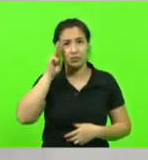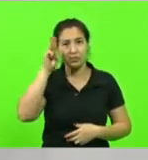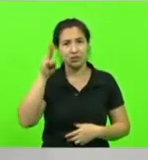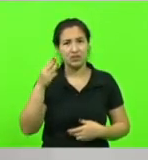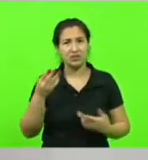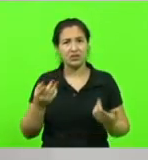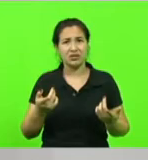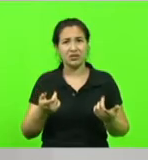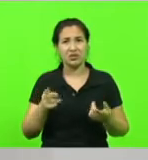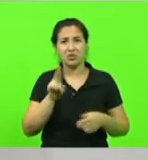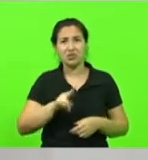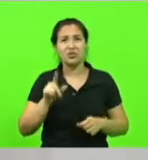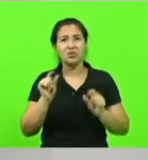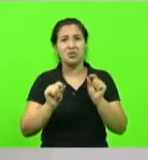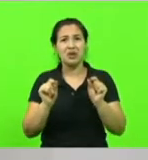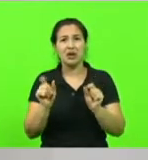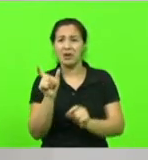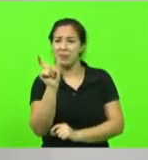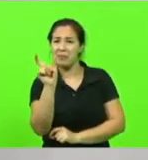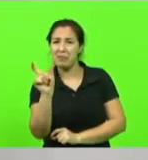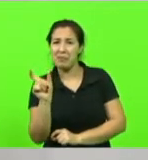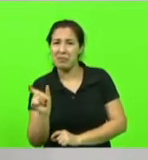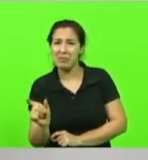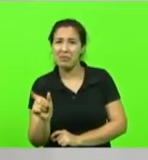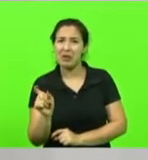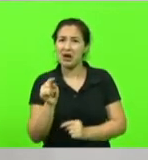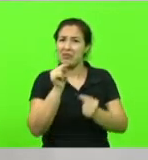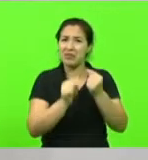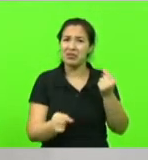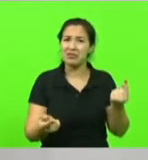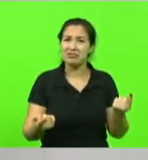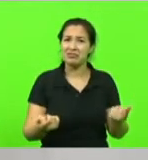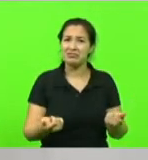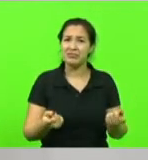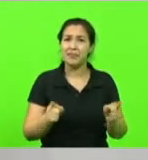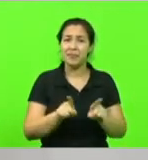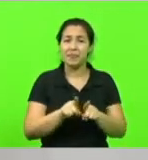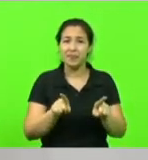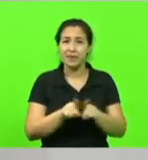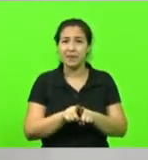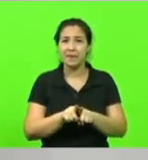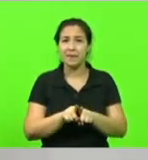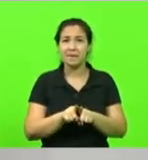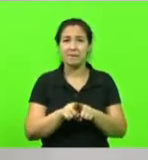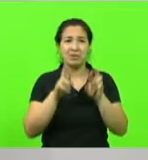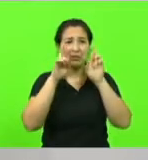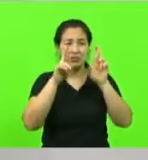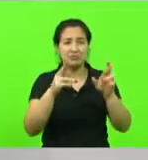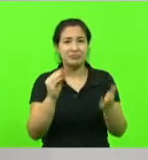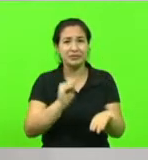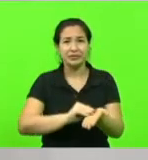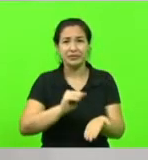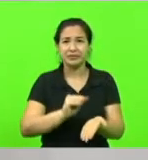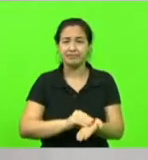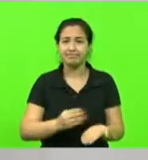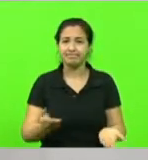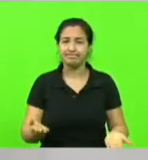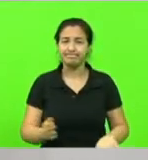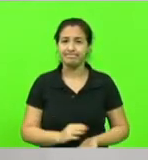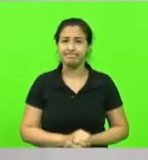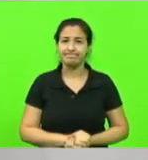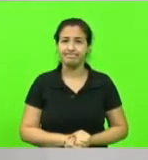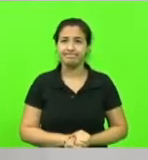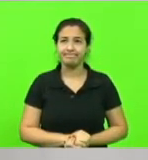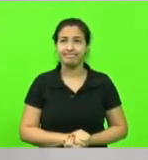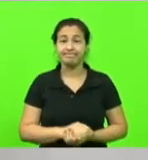adjetivos incoerentes e absolutamente desprovidos do mínimo do respeito. Ponderada